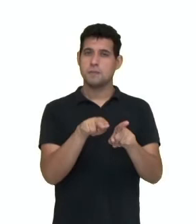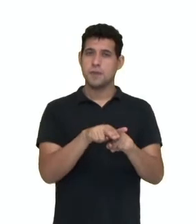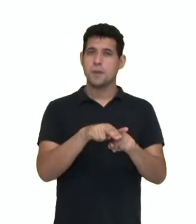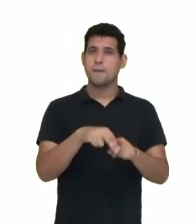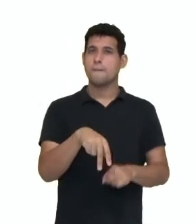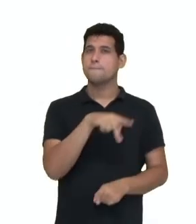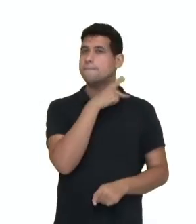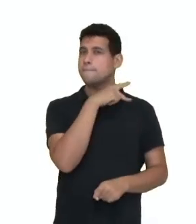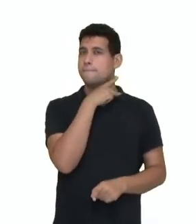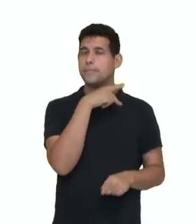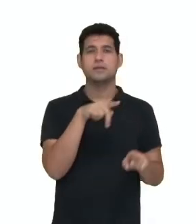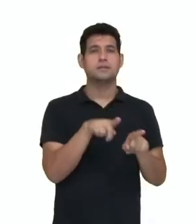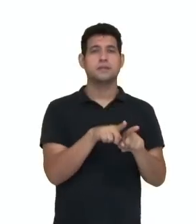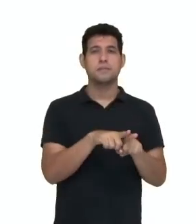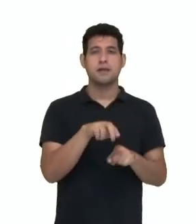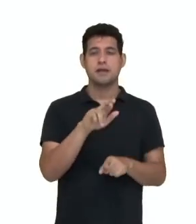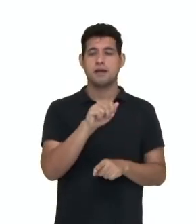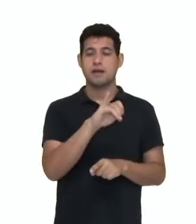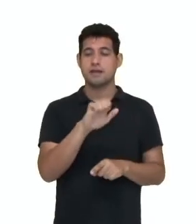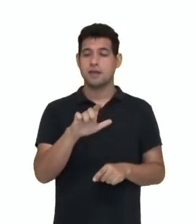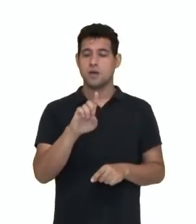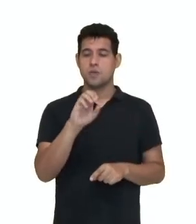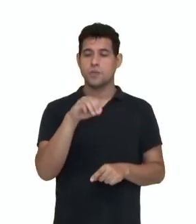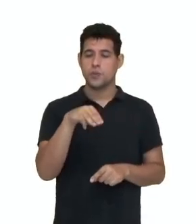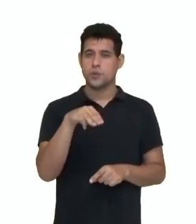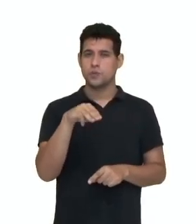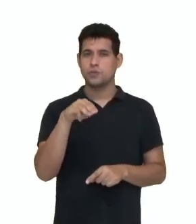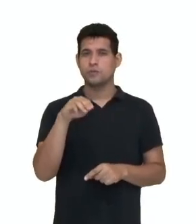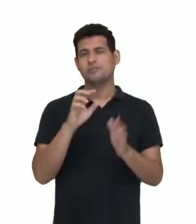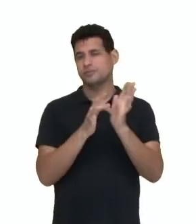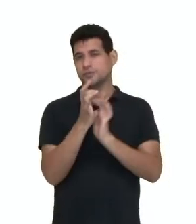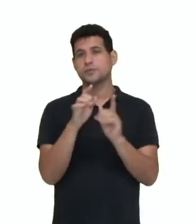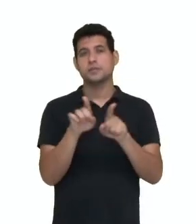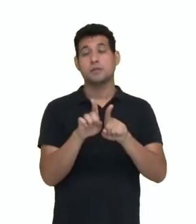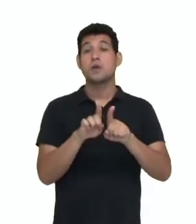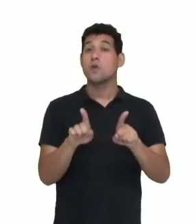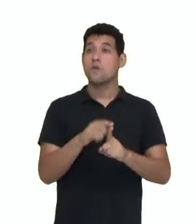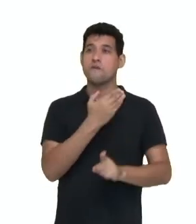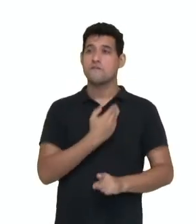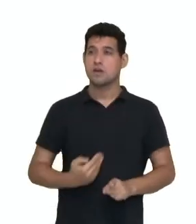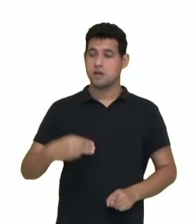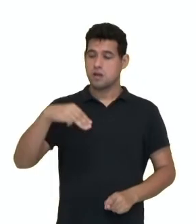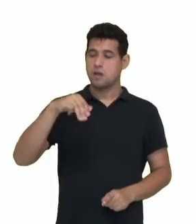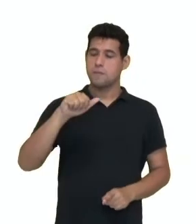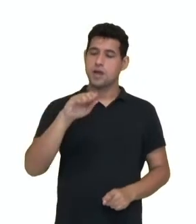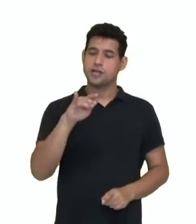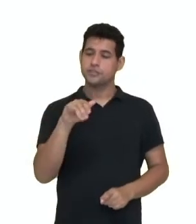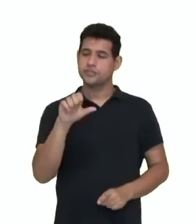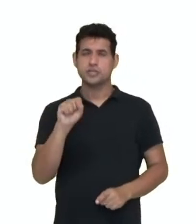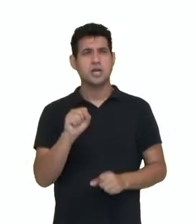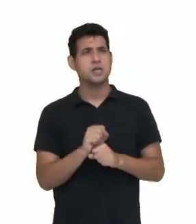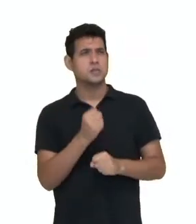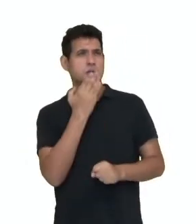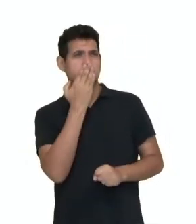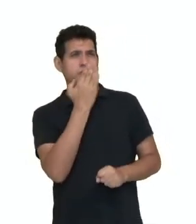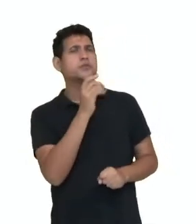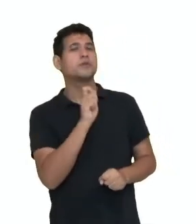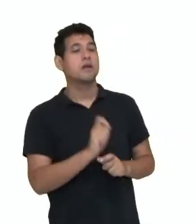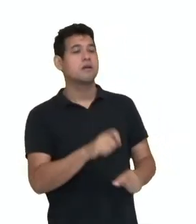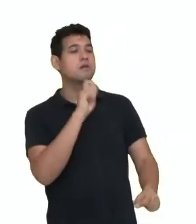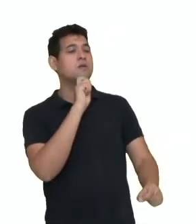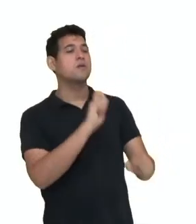Bom Jesus, no interior de Pernambuco. O governador Matias de Albuquerque, então, mandou incendiar